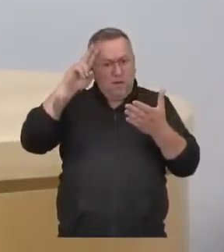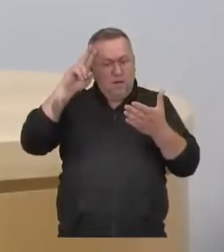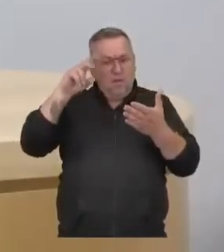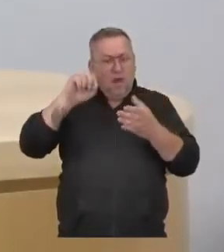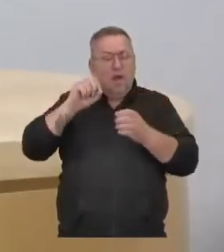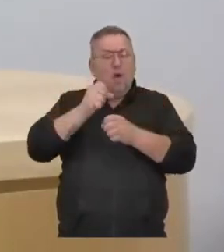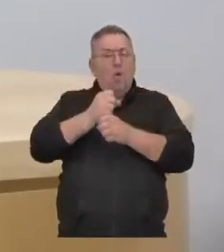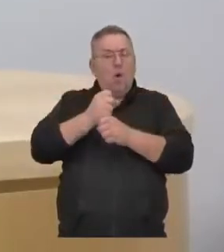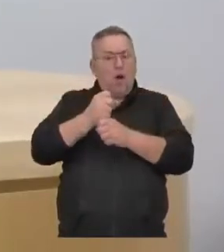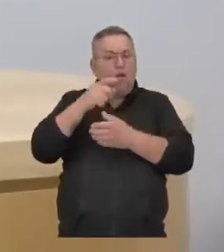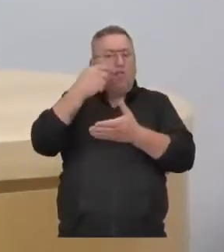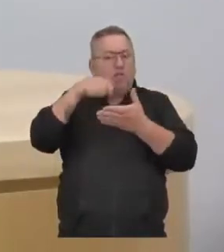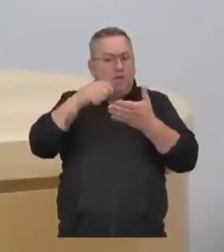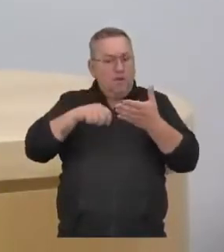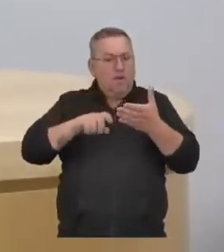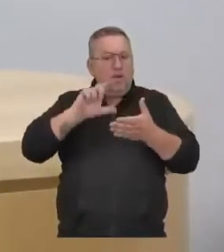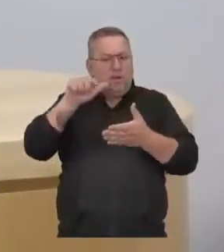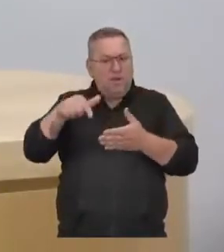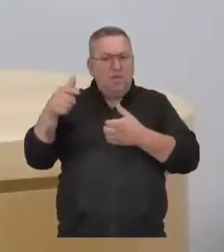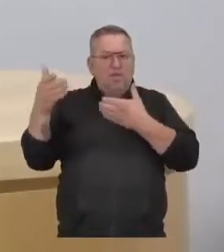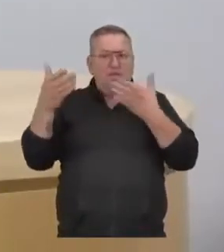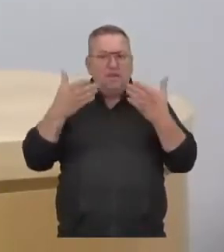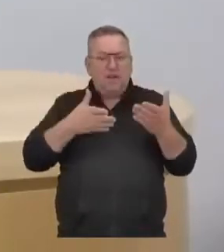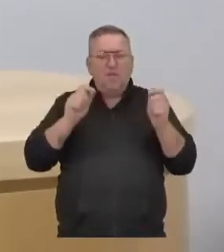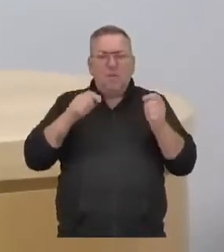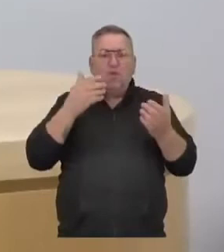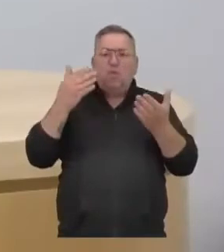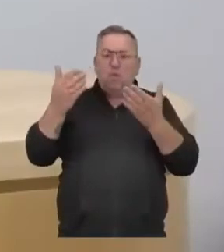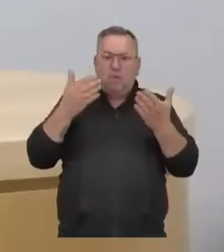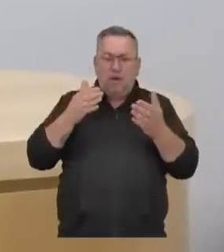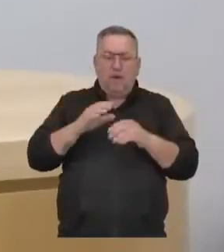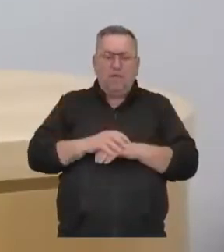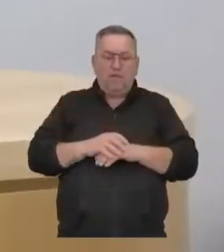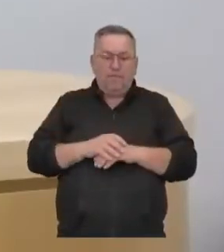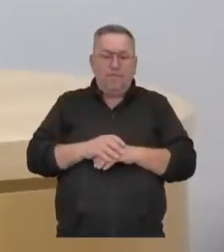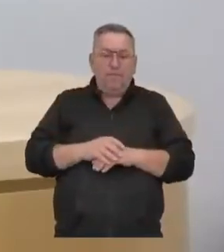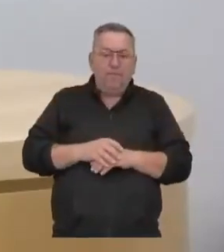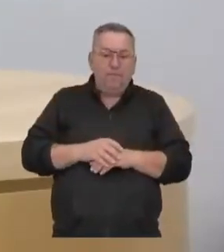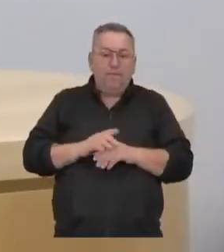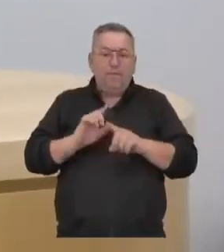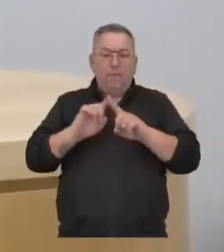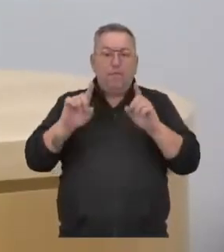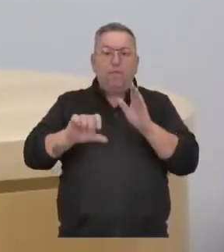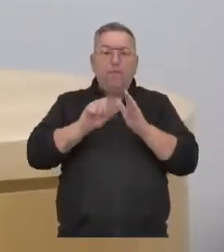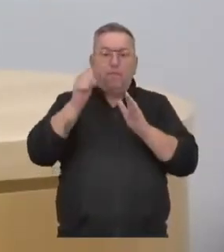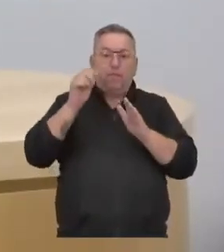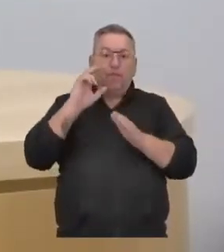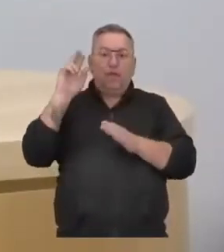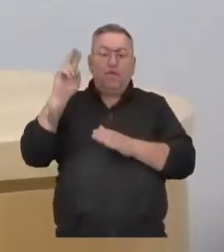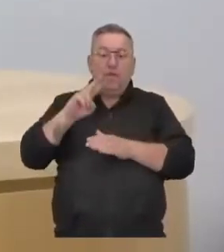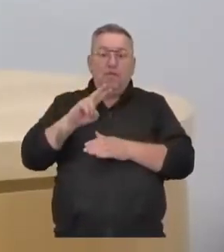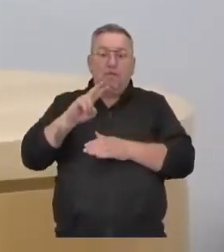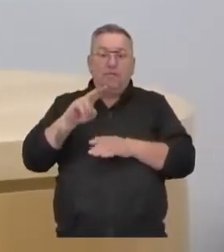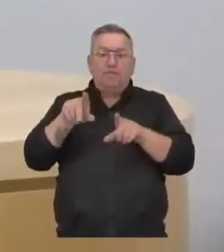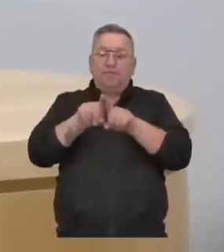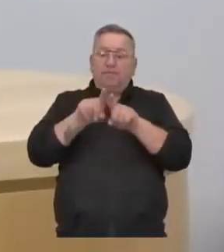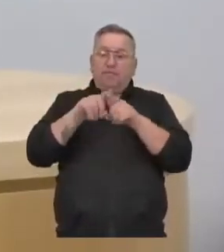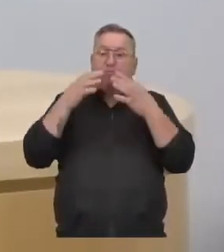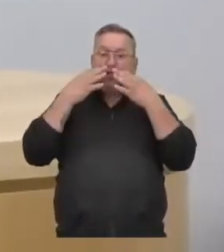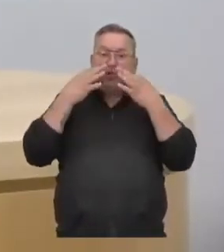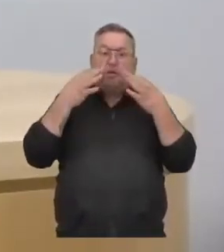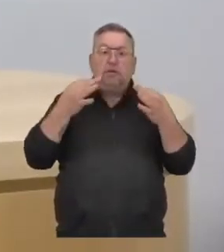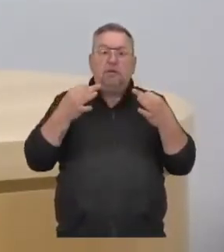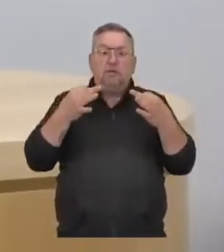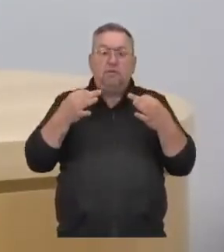olha friamente naquilo, depois a gente pode trazer debates, né, sobre isso. Mas no primeiro momento, vamos ouvir, vamos prestar